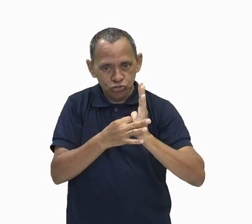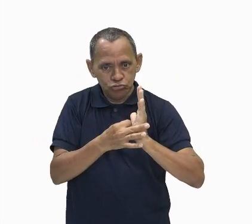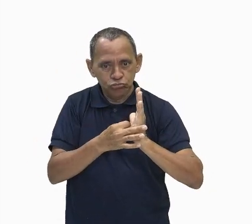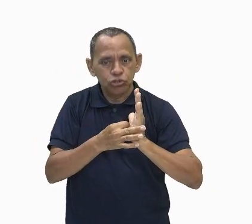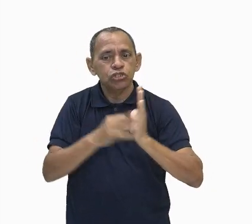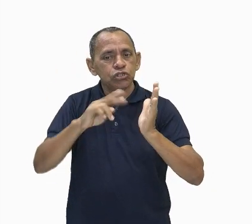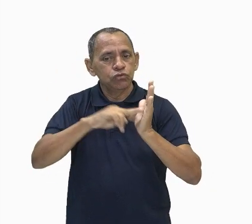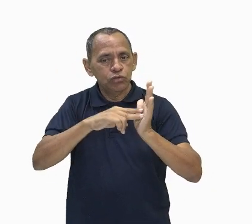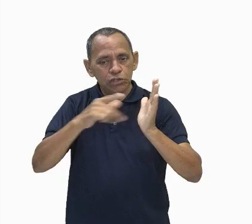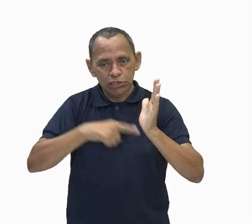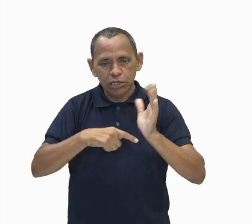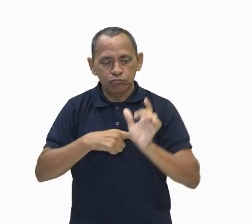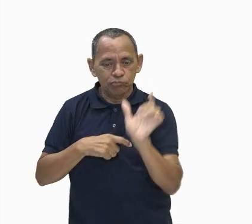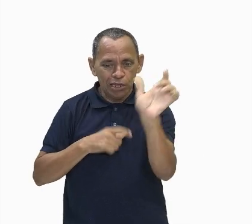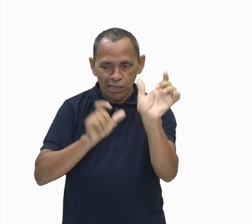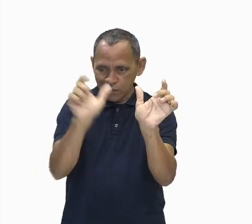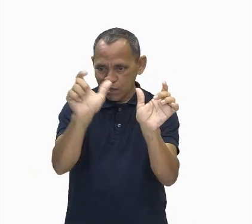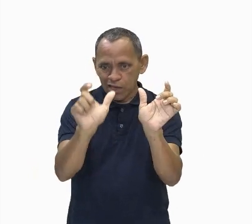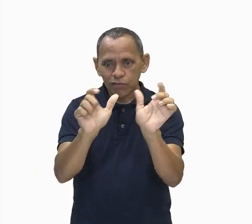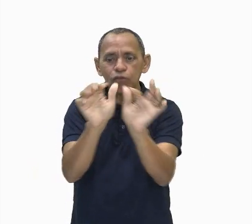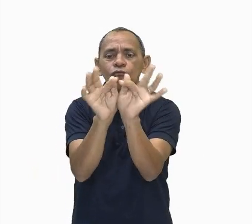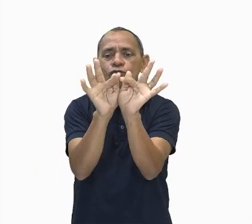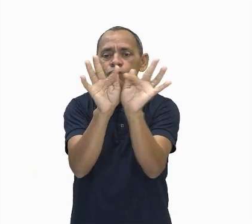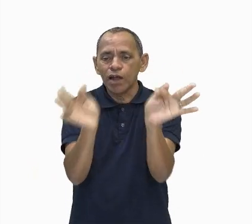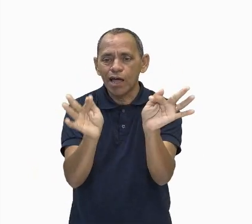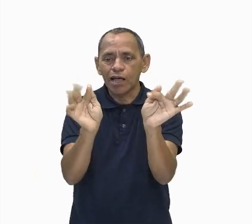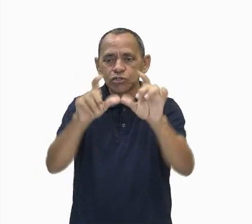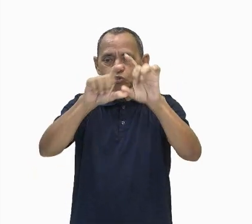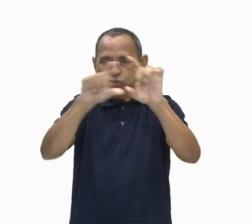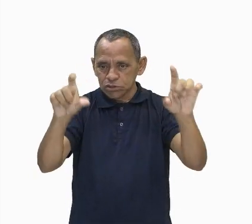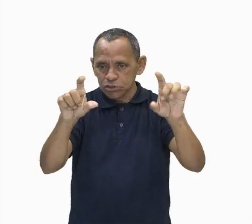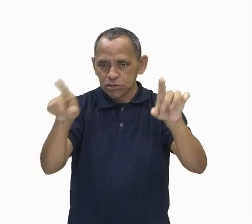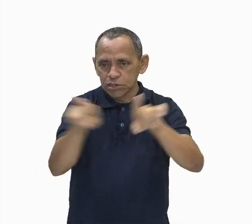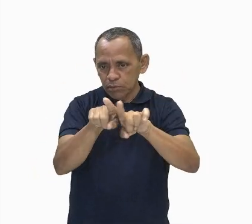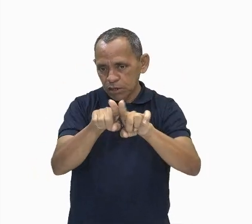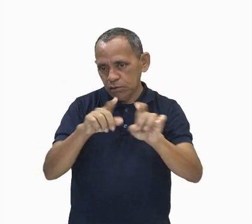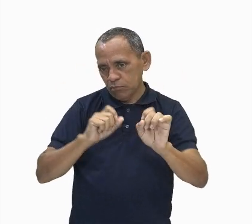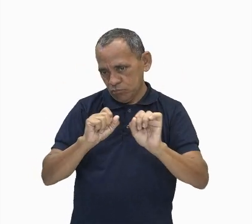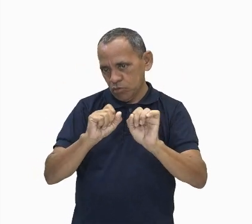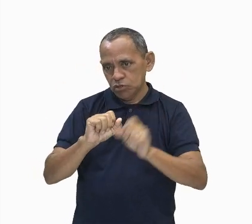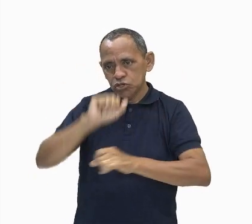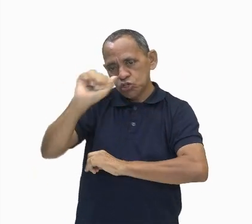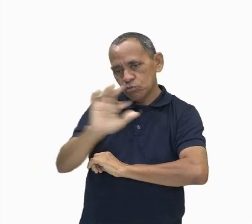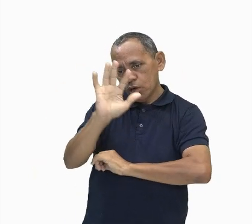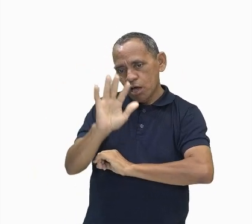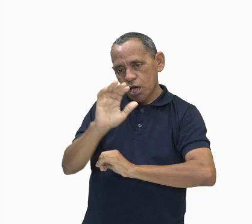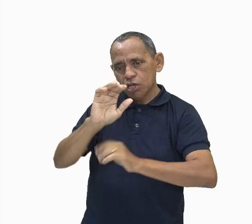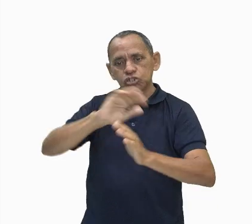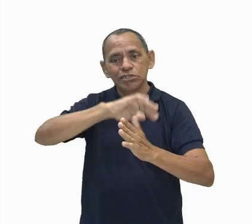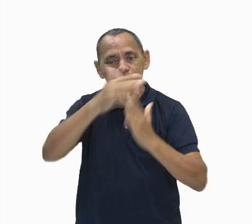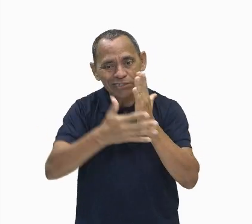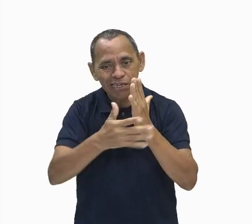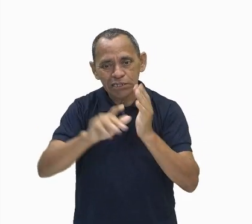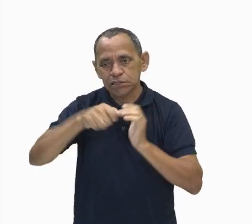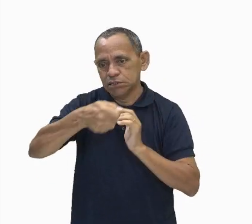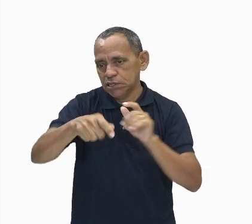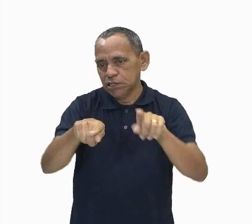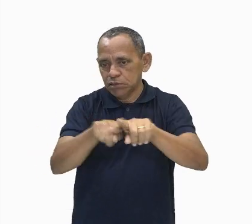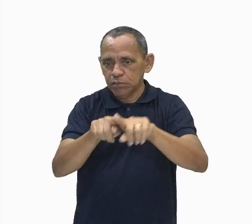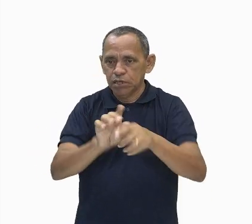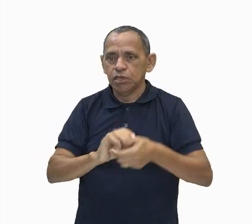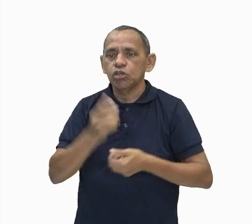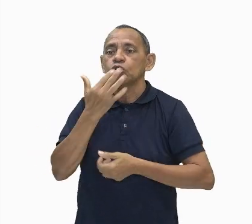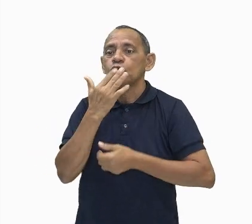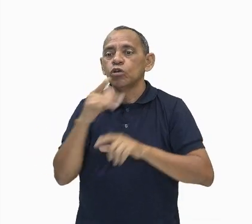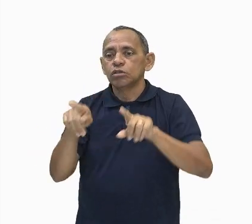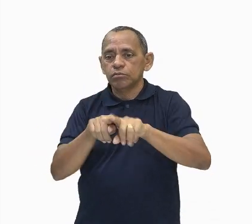ser palavras, frases, orações, mas também pode ser imagens, podem ser sinais, podem ser cores. Essas